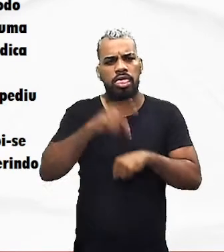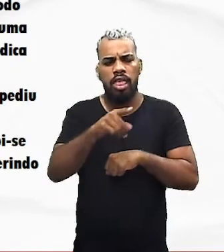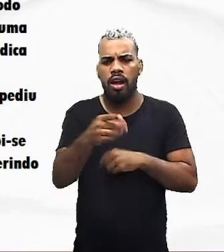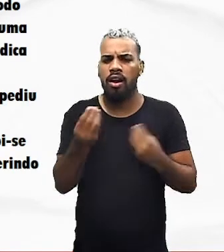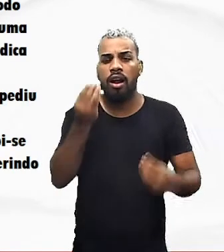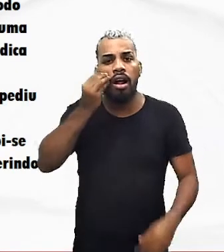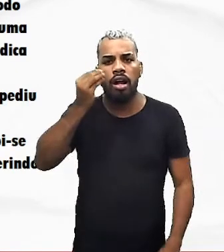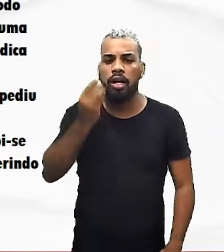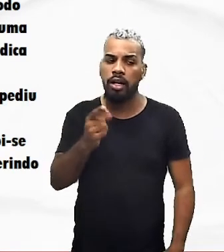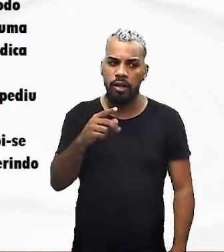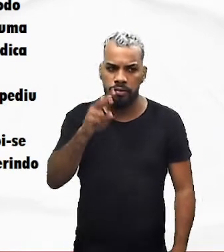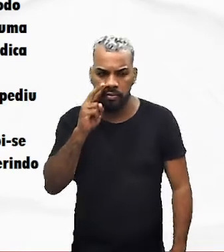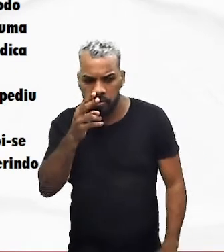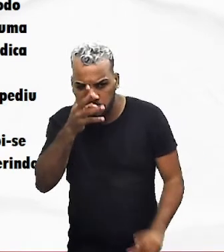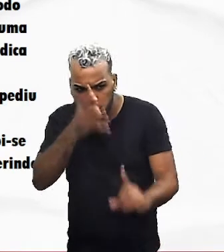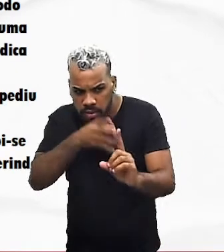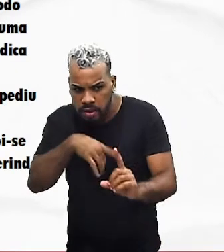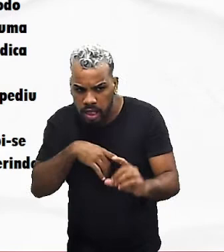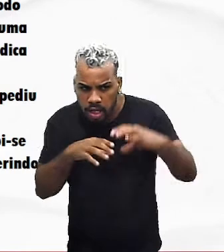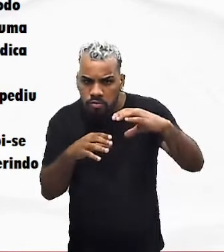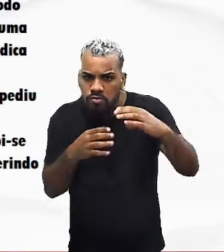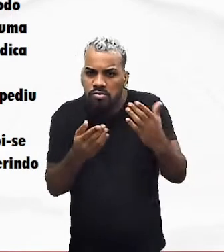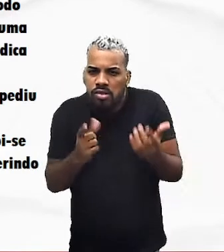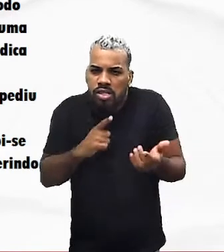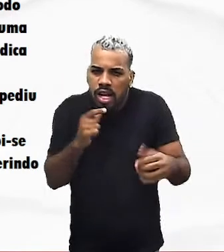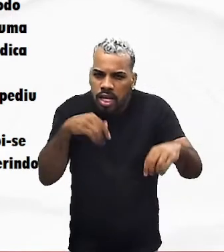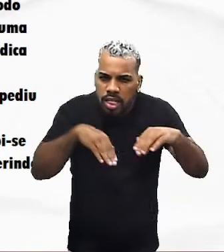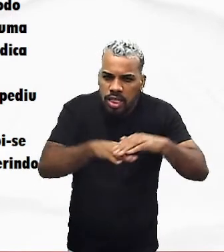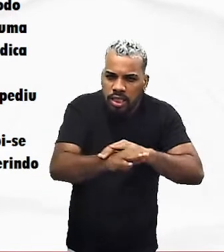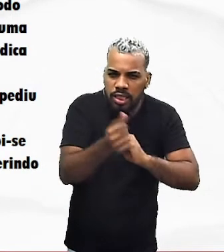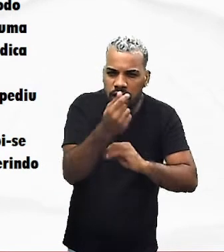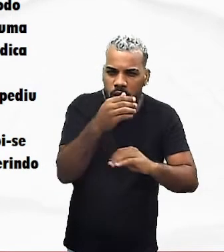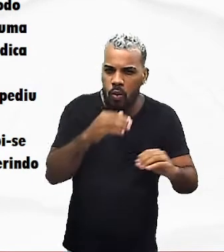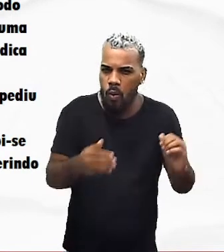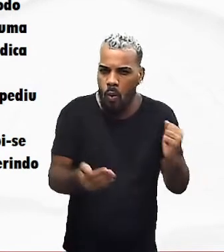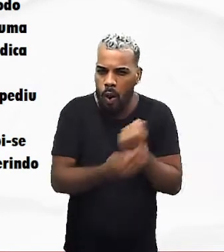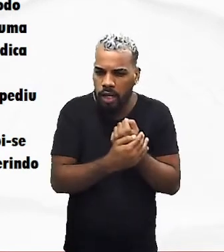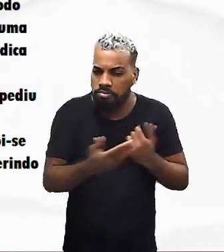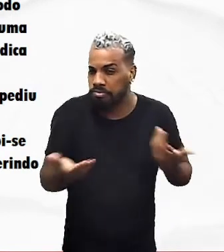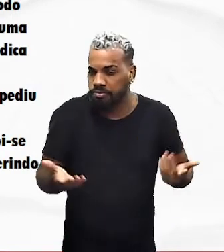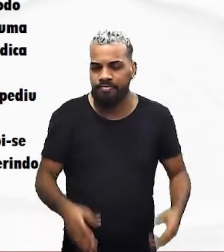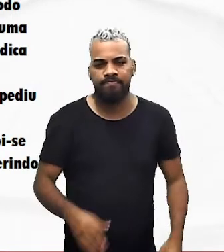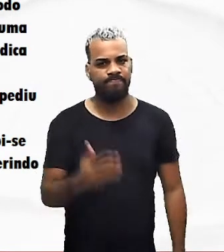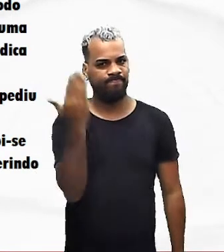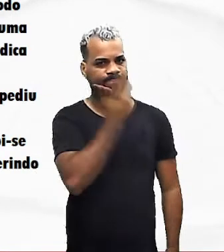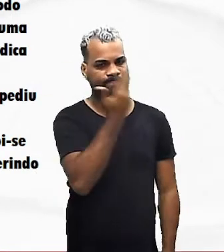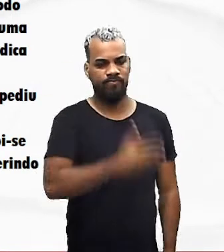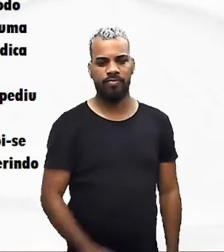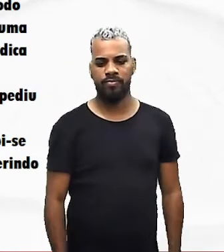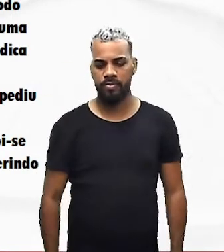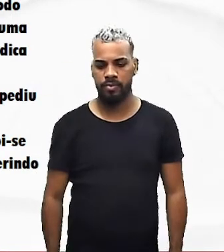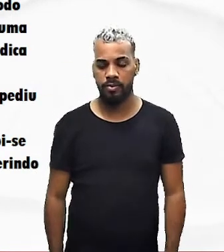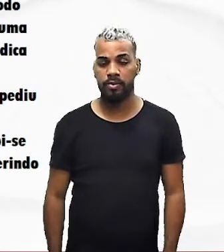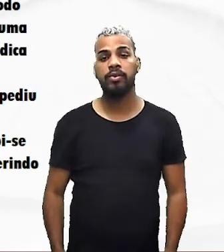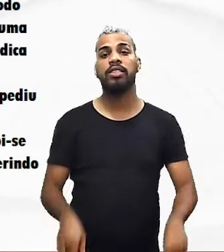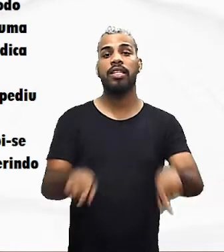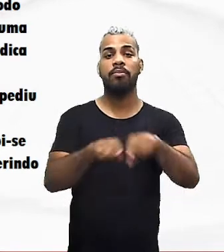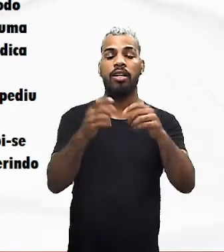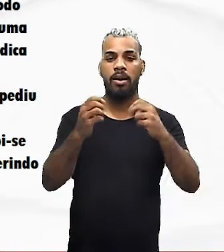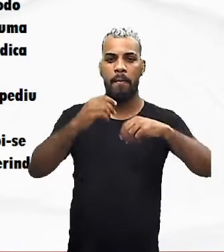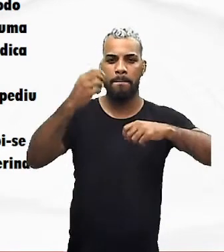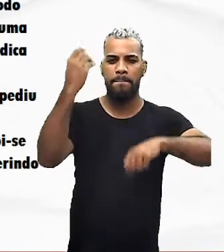ver se não havia alguma cova com dinheiro enterrado. Não havia, não. Nem a correntinha encantada de prata que